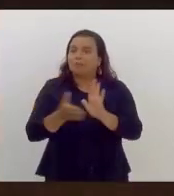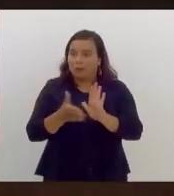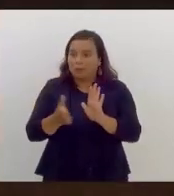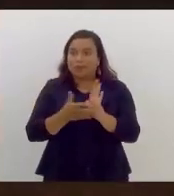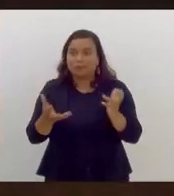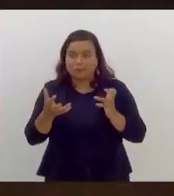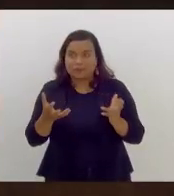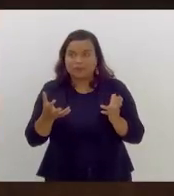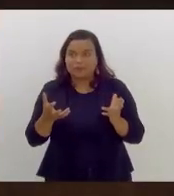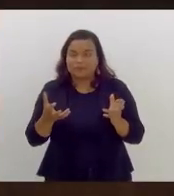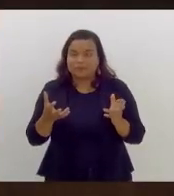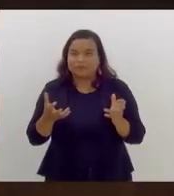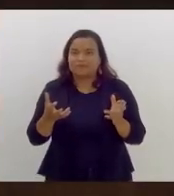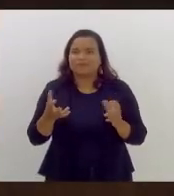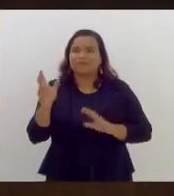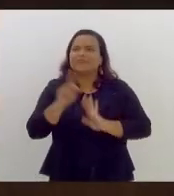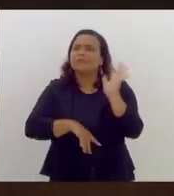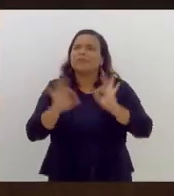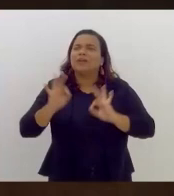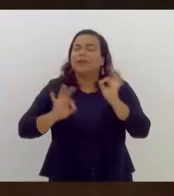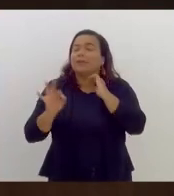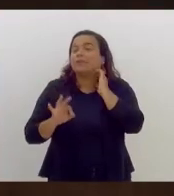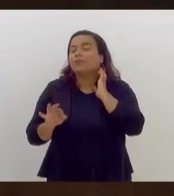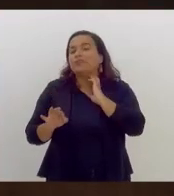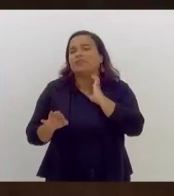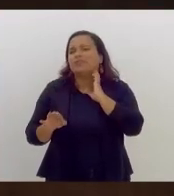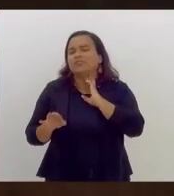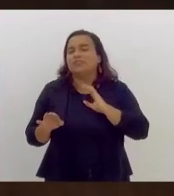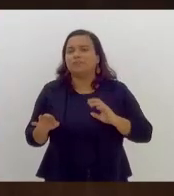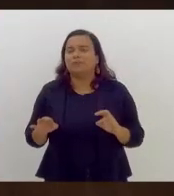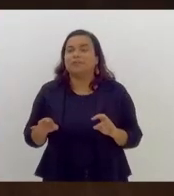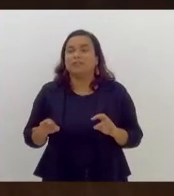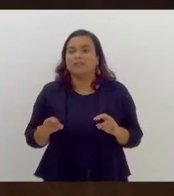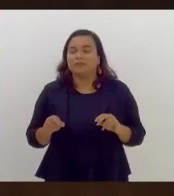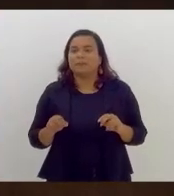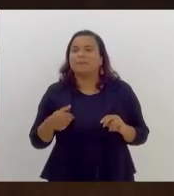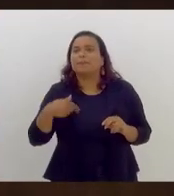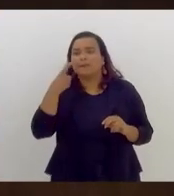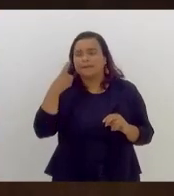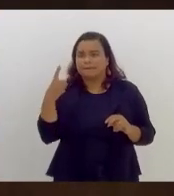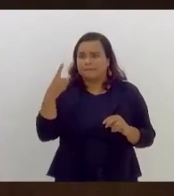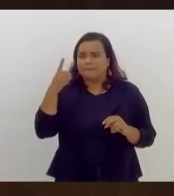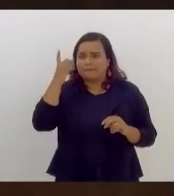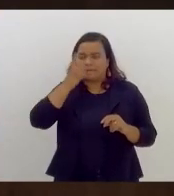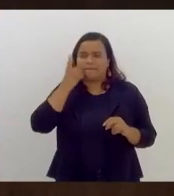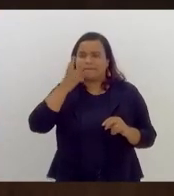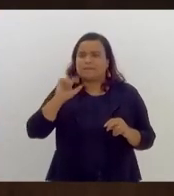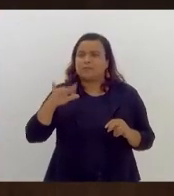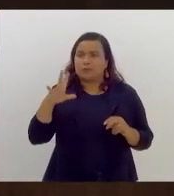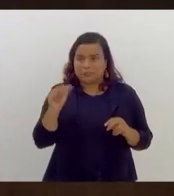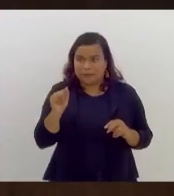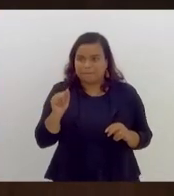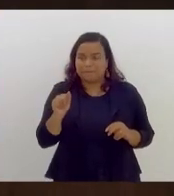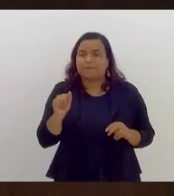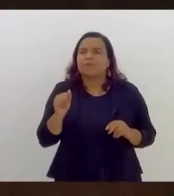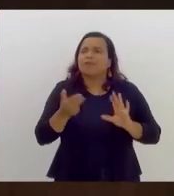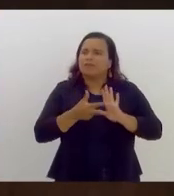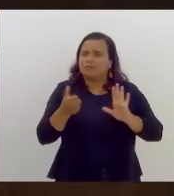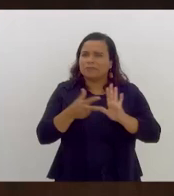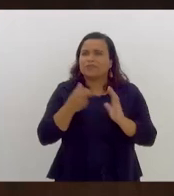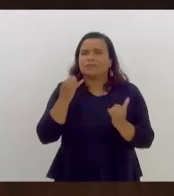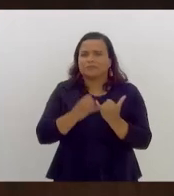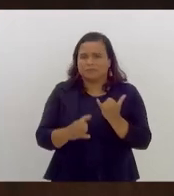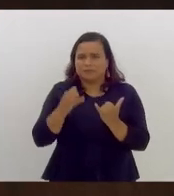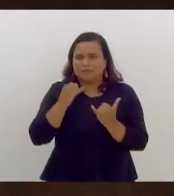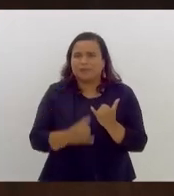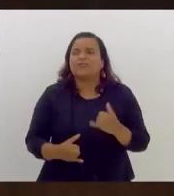deputado. O projeto da nossa companheira de bancada, a deputada Lucinha. O veto parcial do